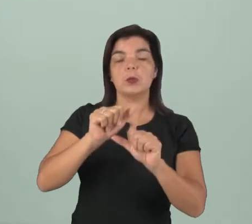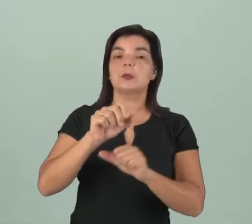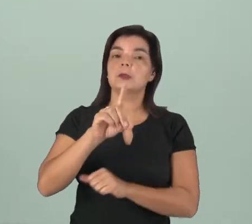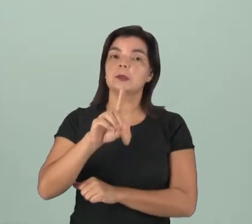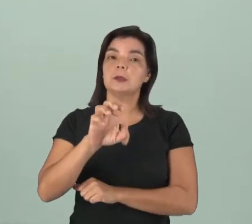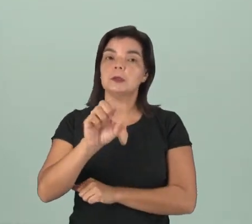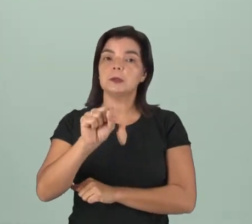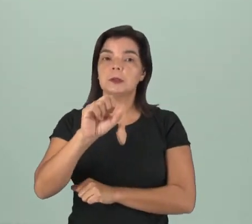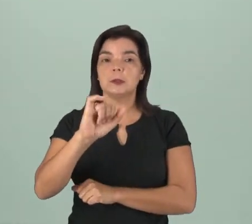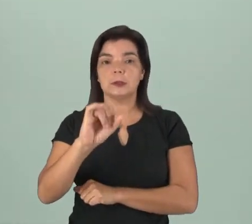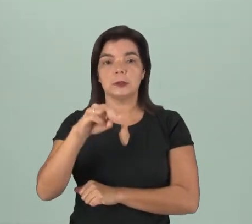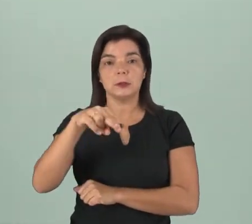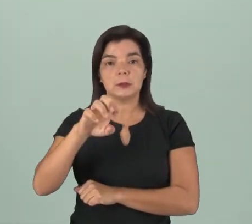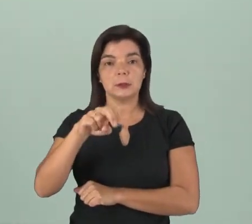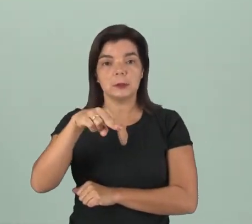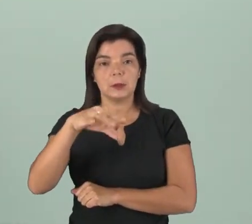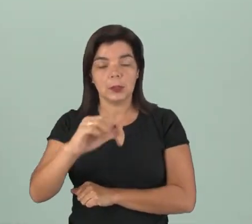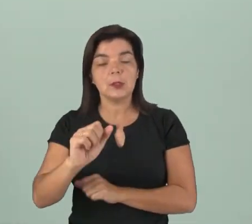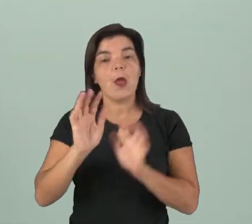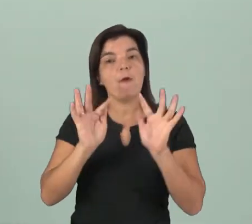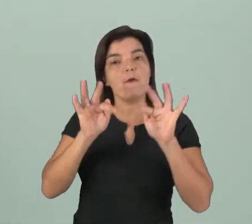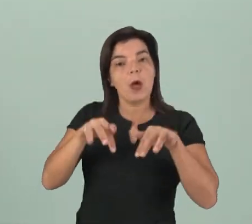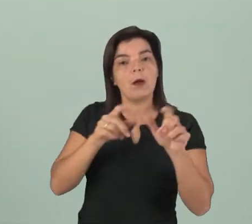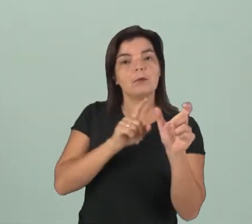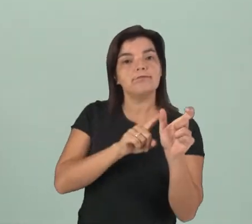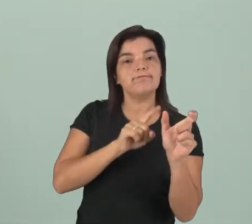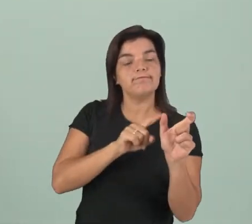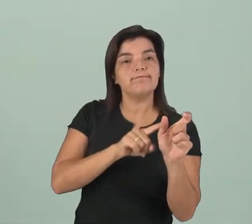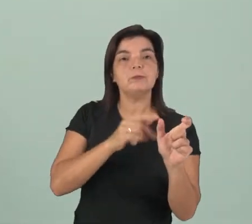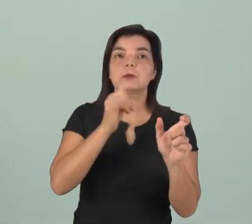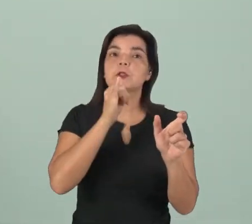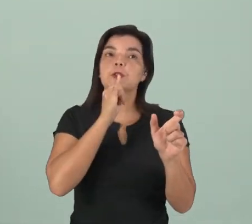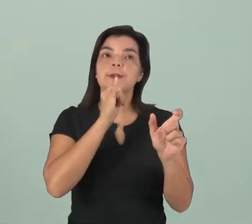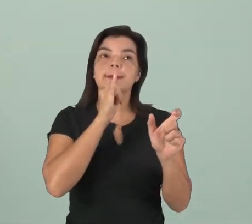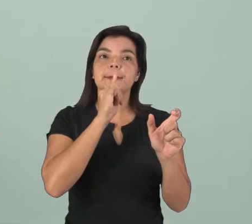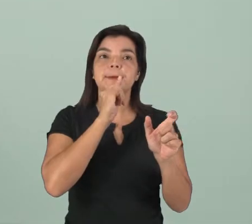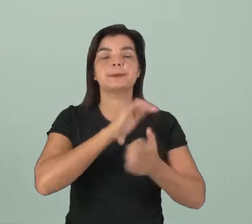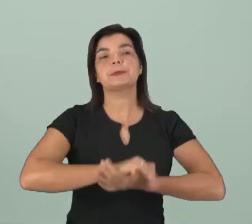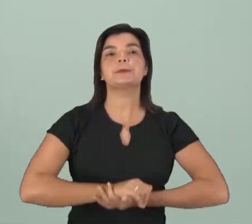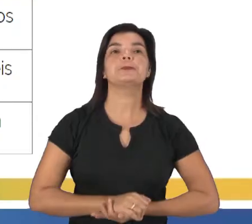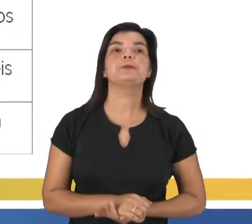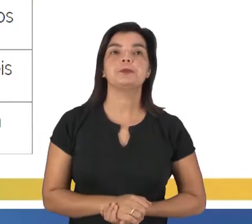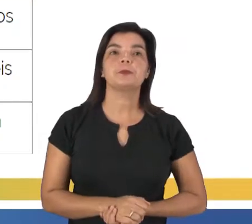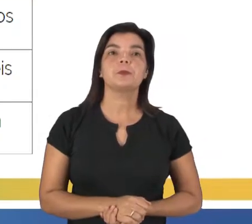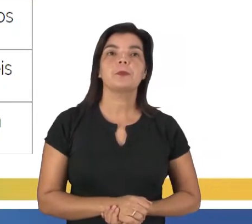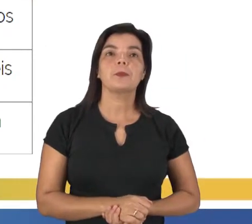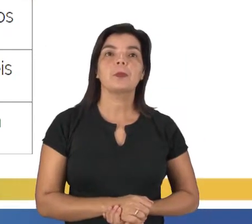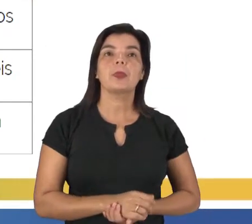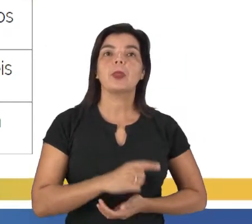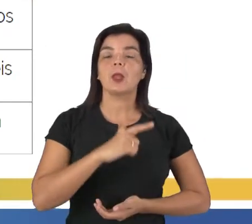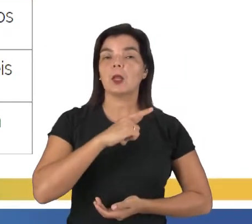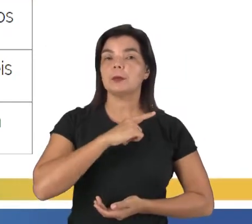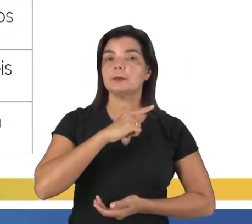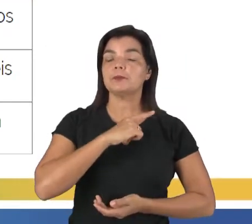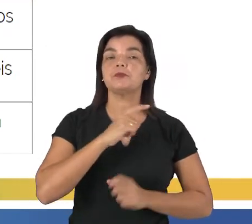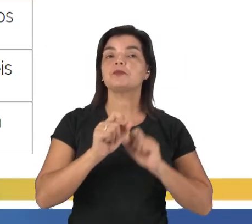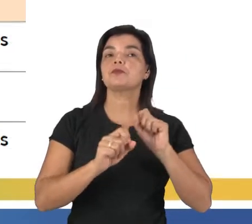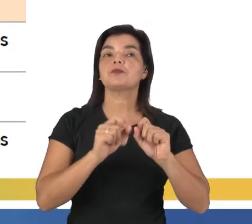é a decinência, galerinha? É o final da palavra. Olha só aqui no slide. Nós temos